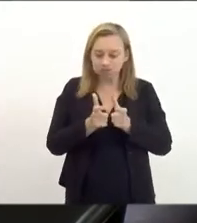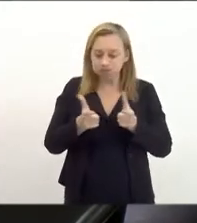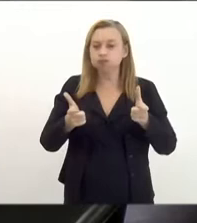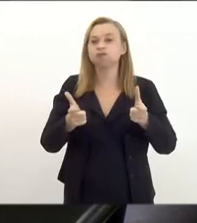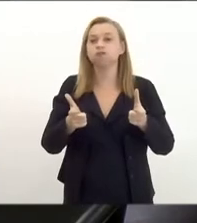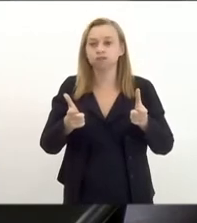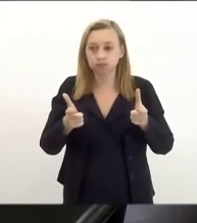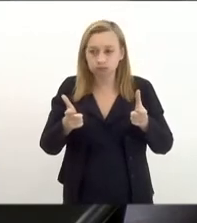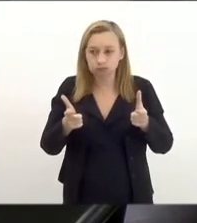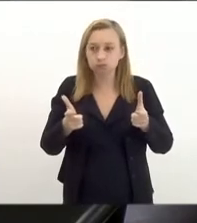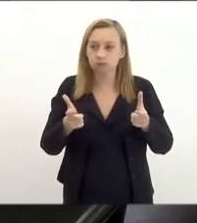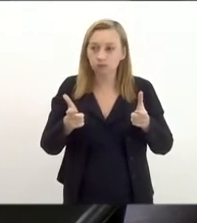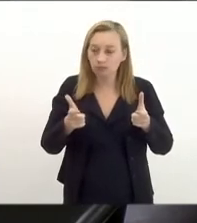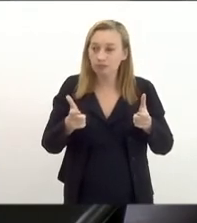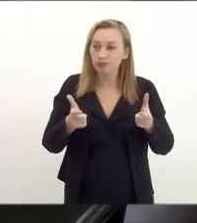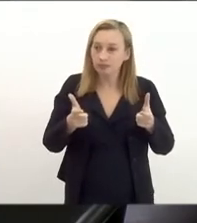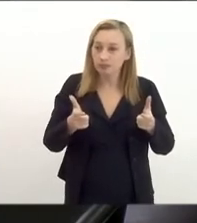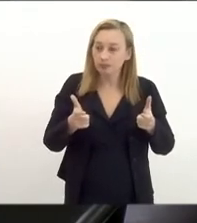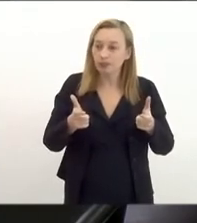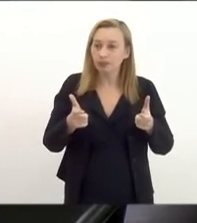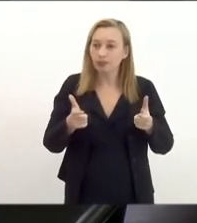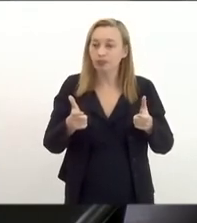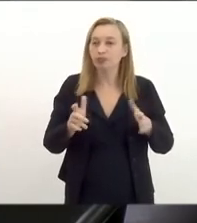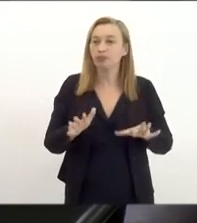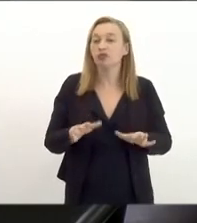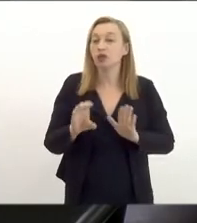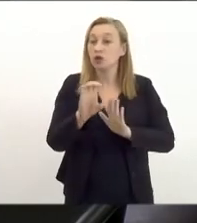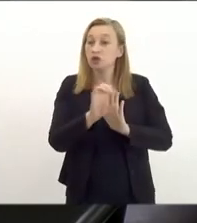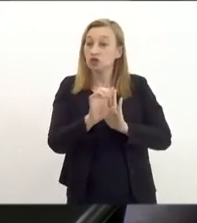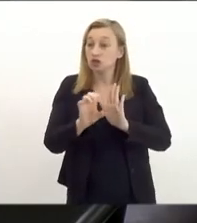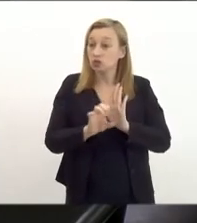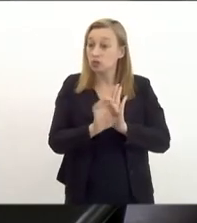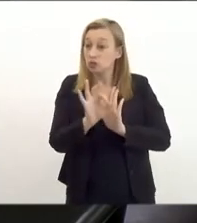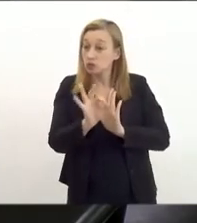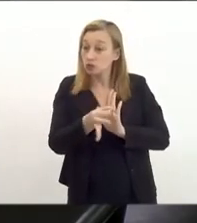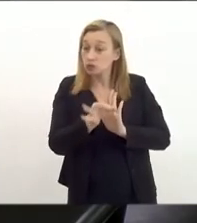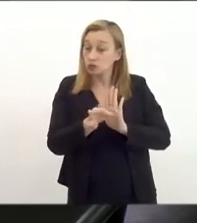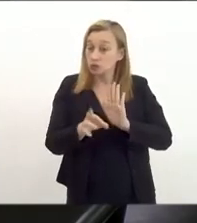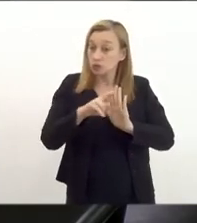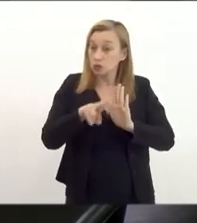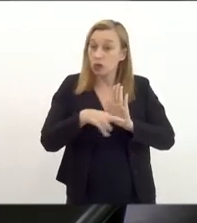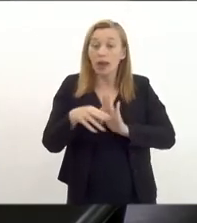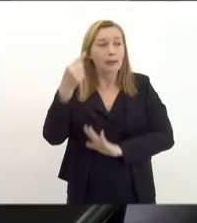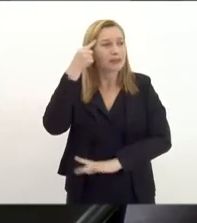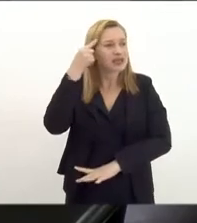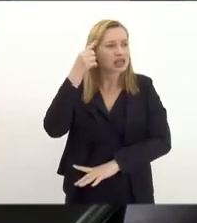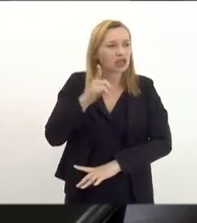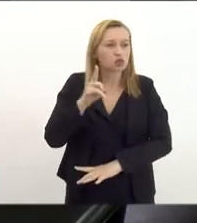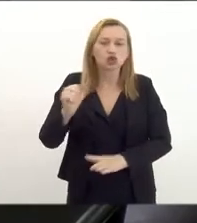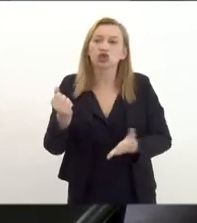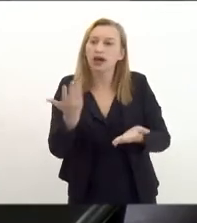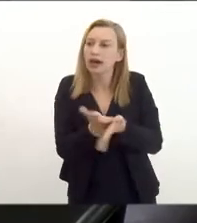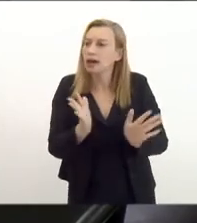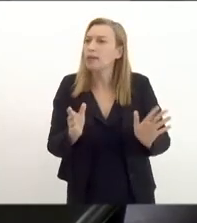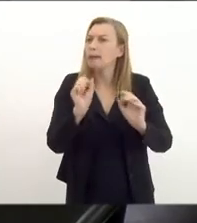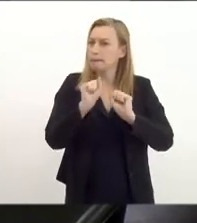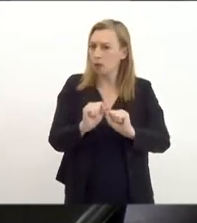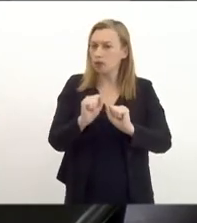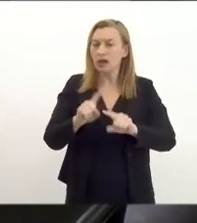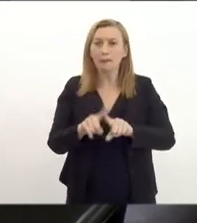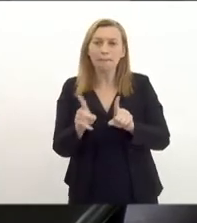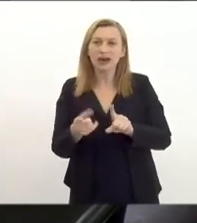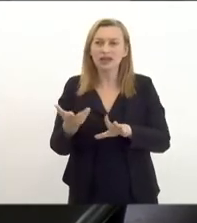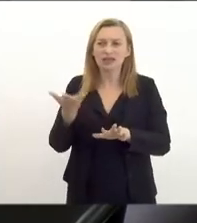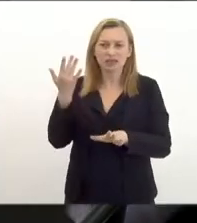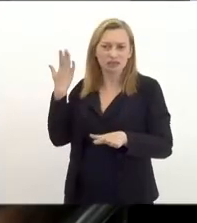grande quando se estabelece um determinado estatuto e você pensar que um dia ela possa acabar mas